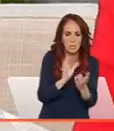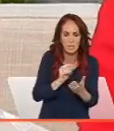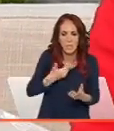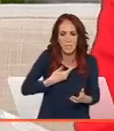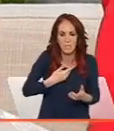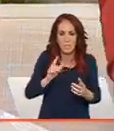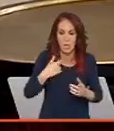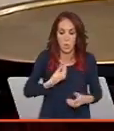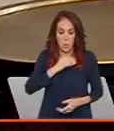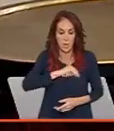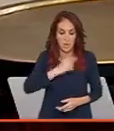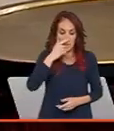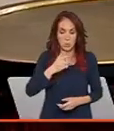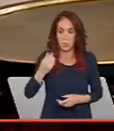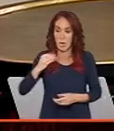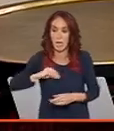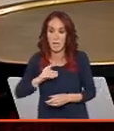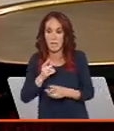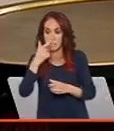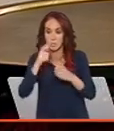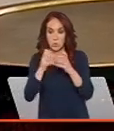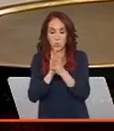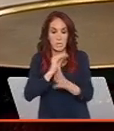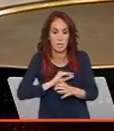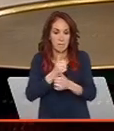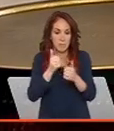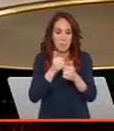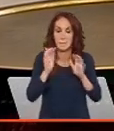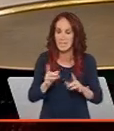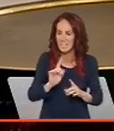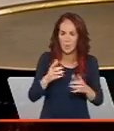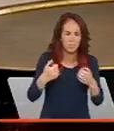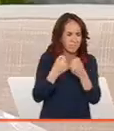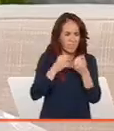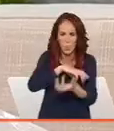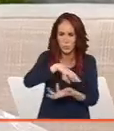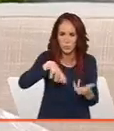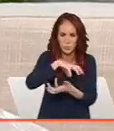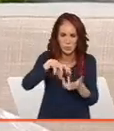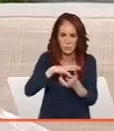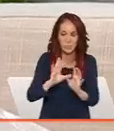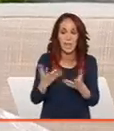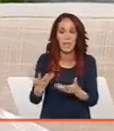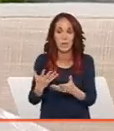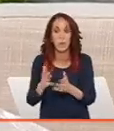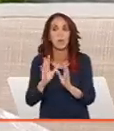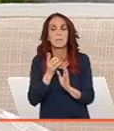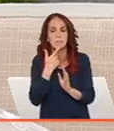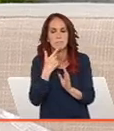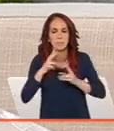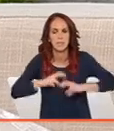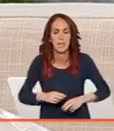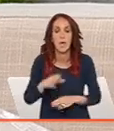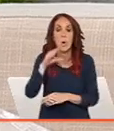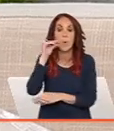dívida, eu ganho, a pessoa ganha, ganhamos todos, fica tudo feliz. Não se entende. Quer dizer, nós agora entendemos, fomos investigar e percebemos